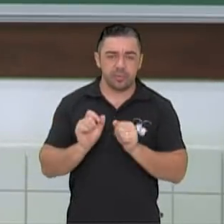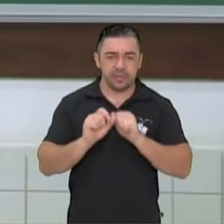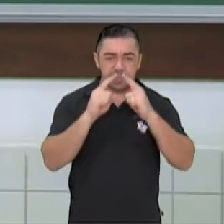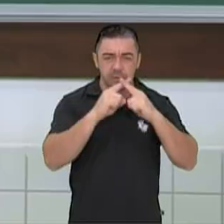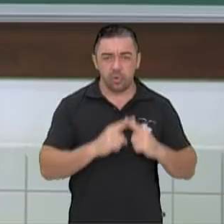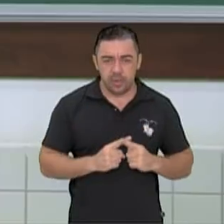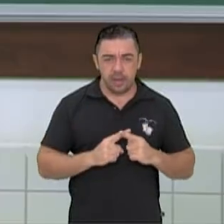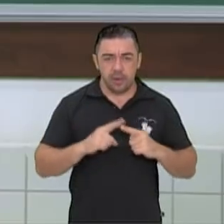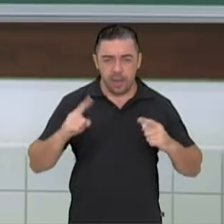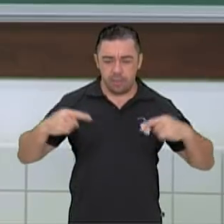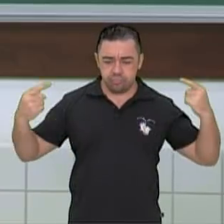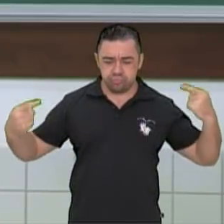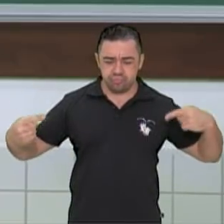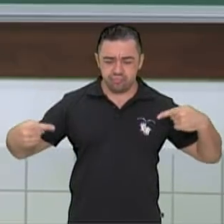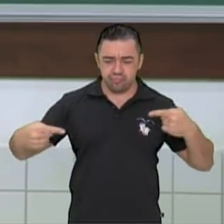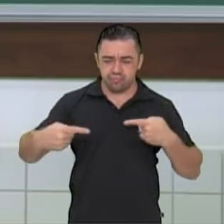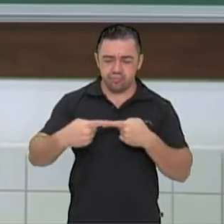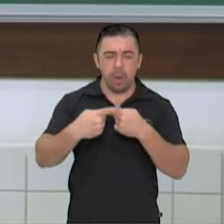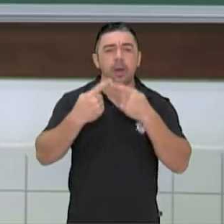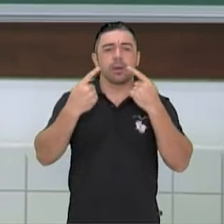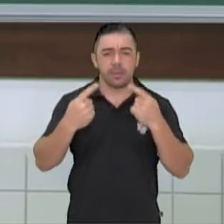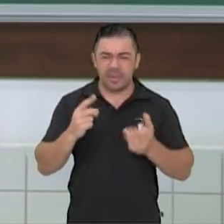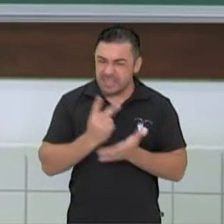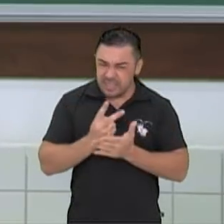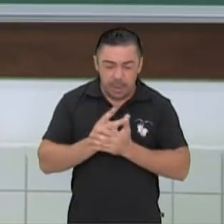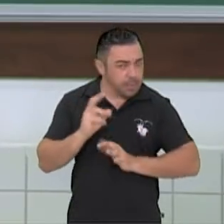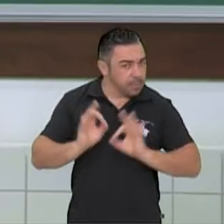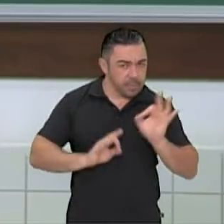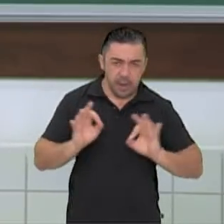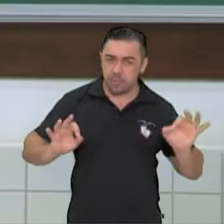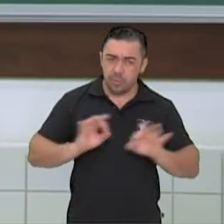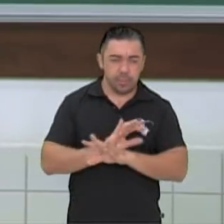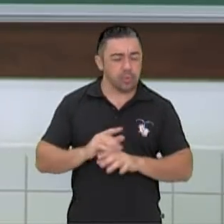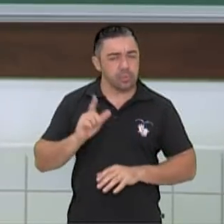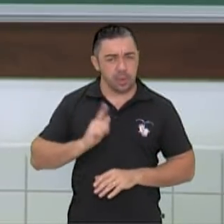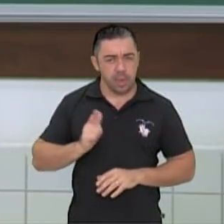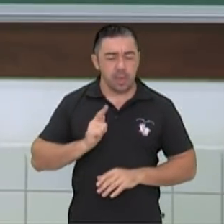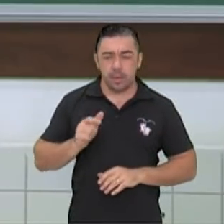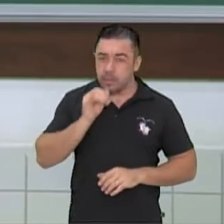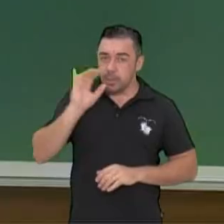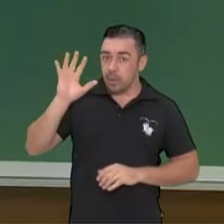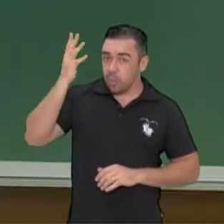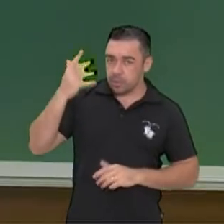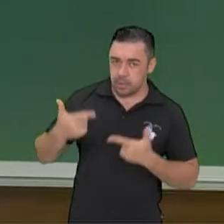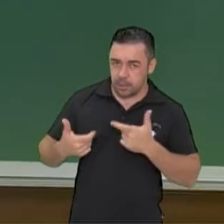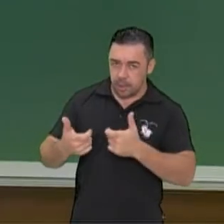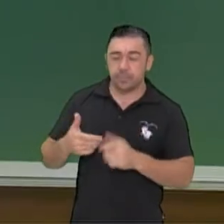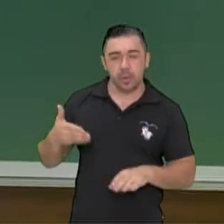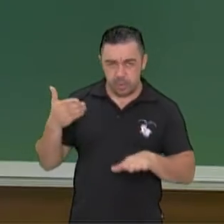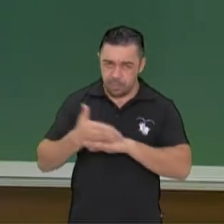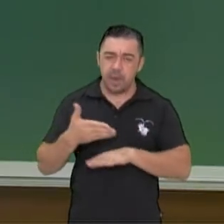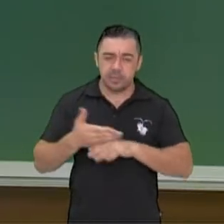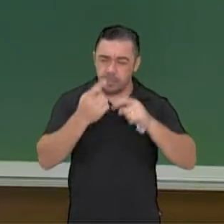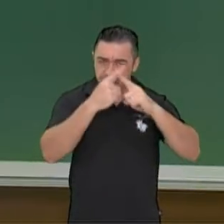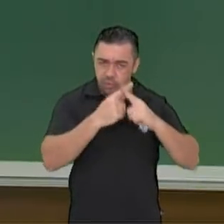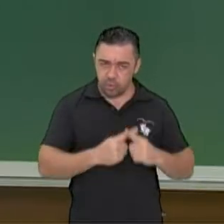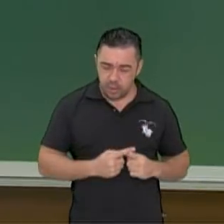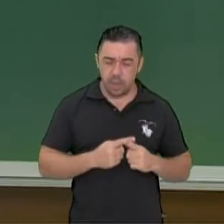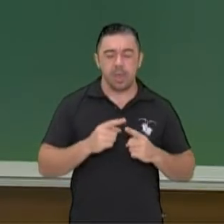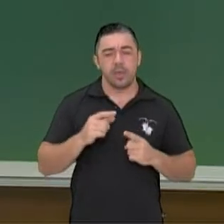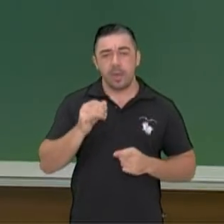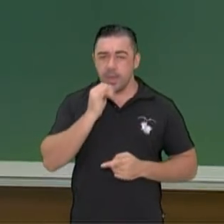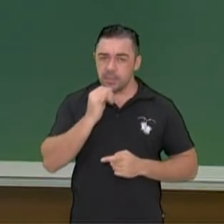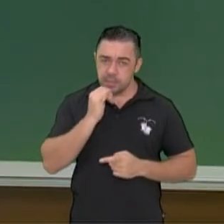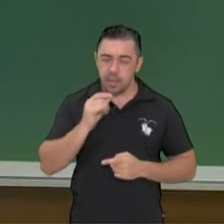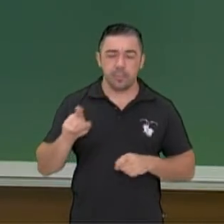cavaleiros para eles não ficarem ociosos, para estarem sempre preparados militarmente também. E eles participavam então desses torneios, e dei o exemplo